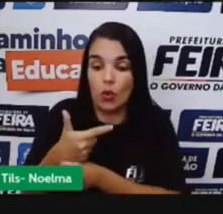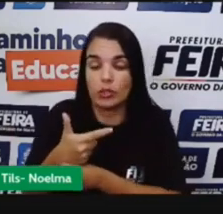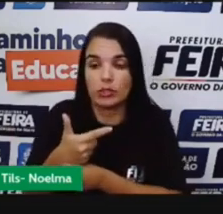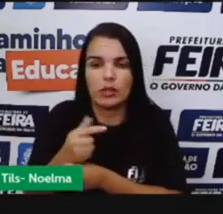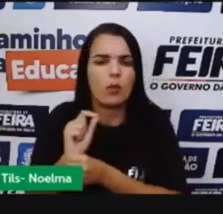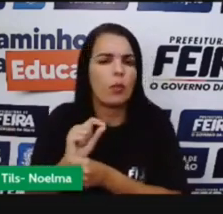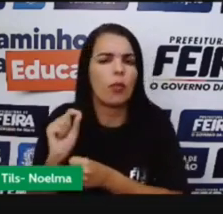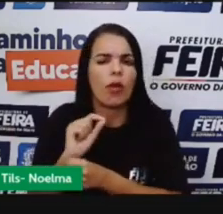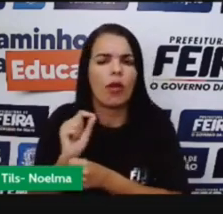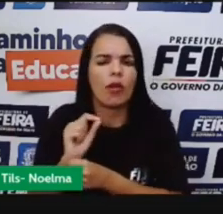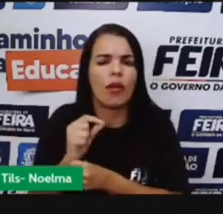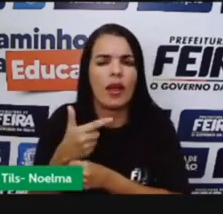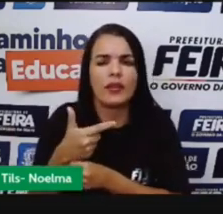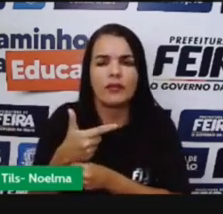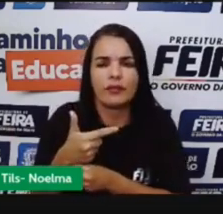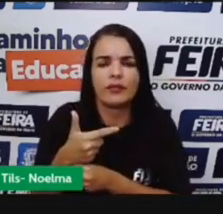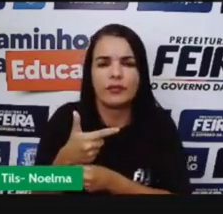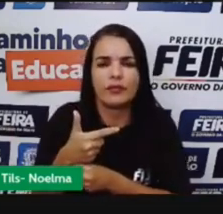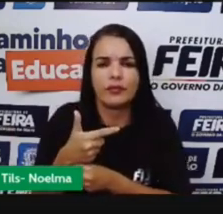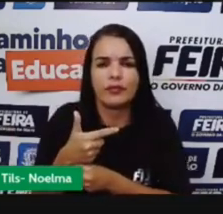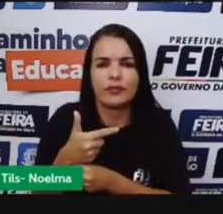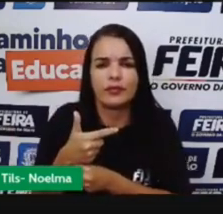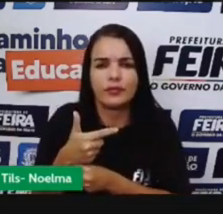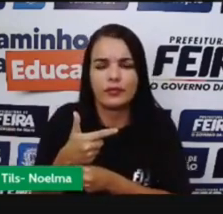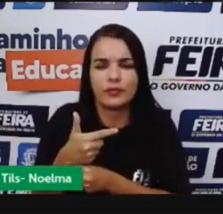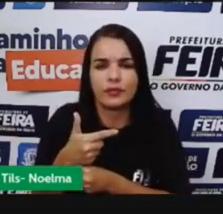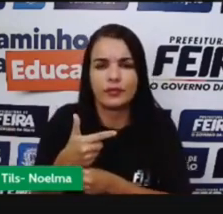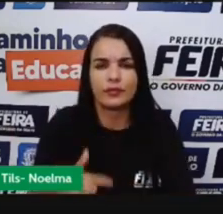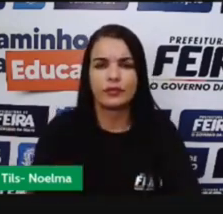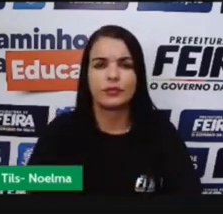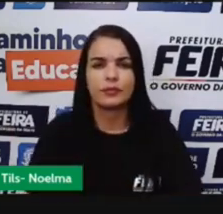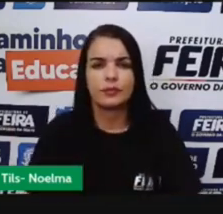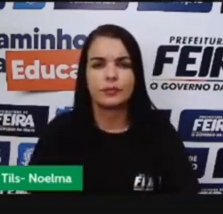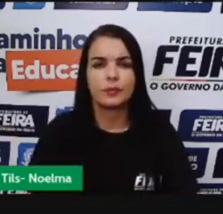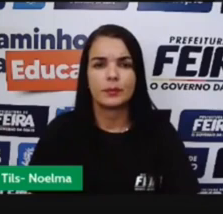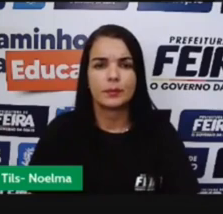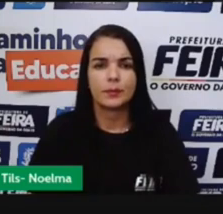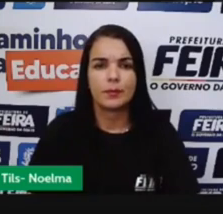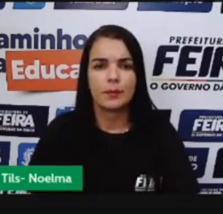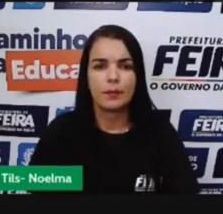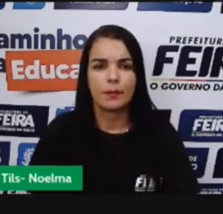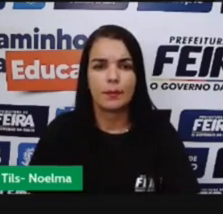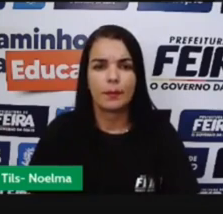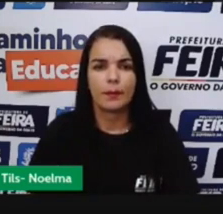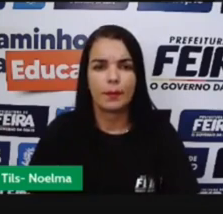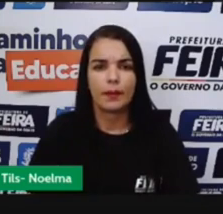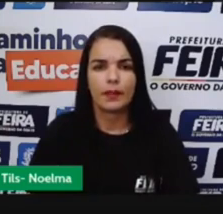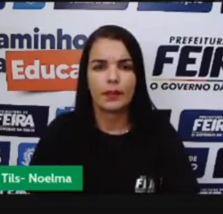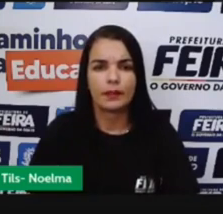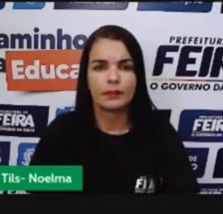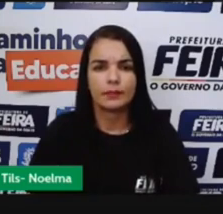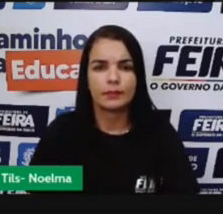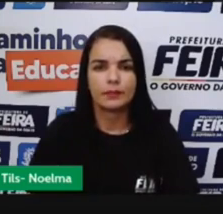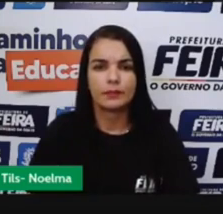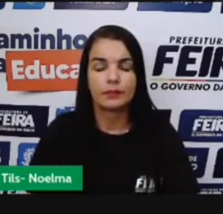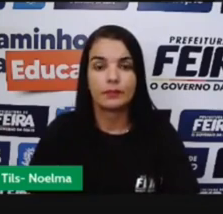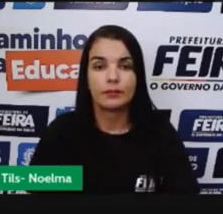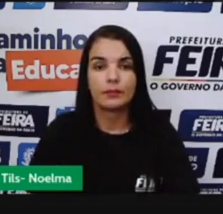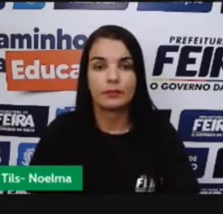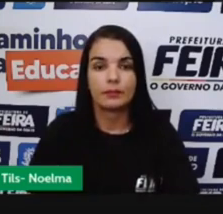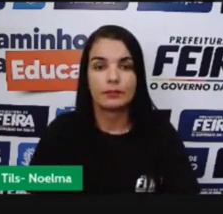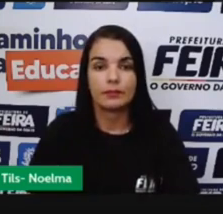2 dúzias seriam quantas? 12 vezes 2, que é igual